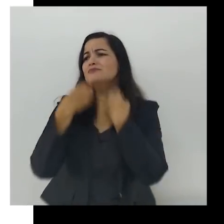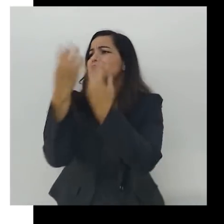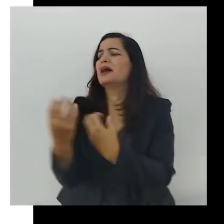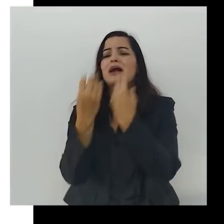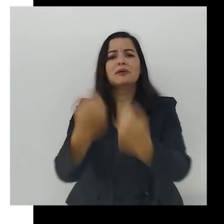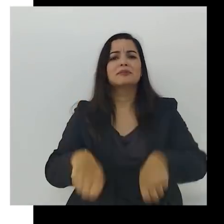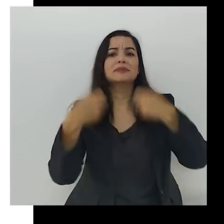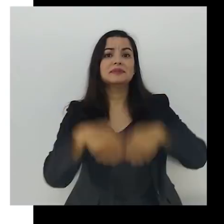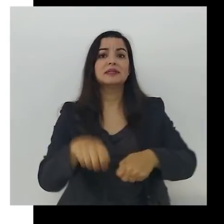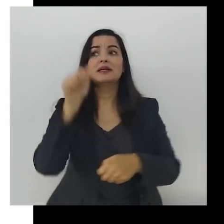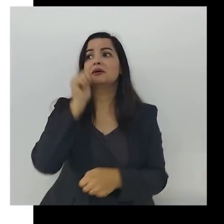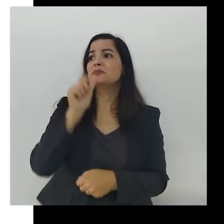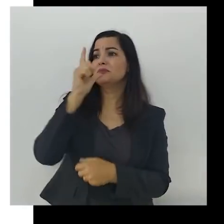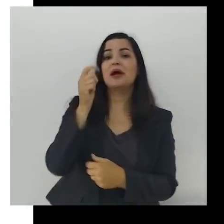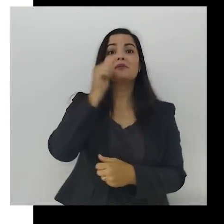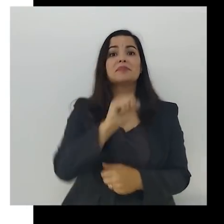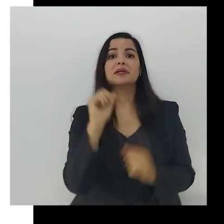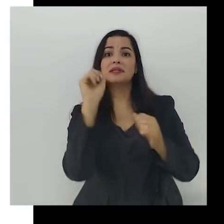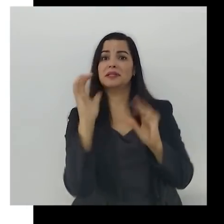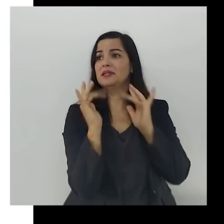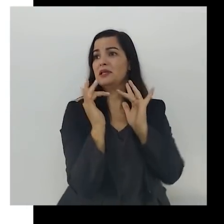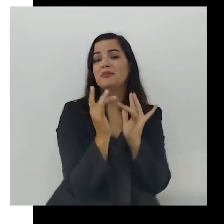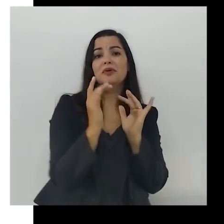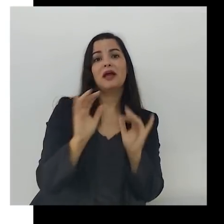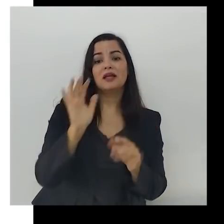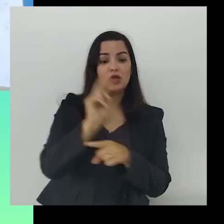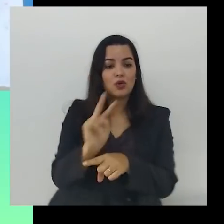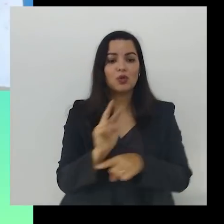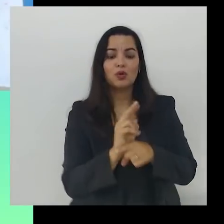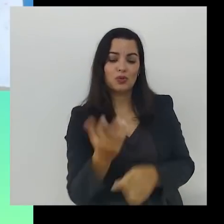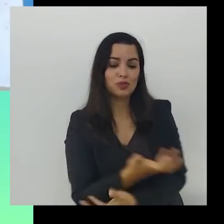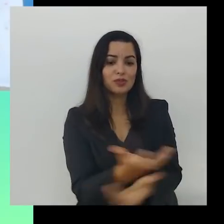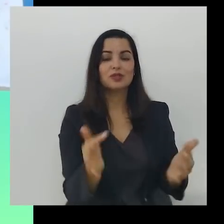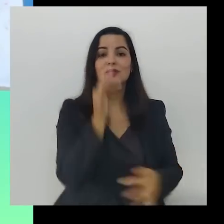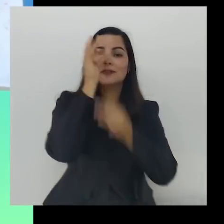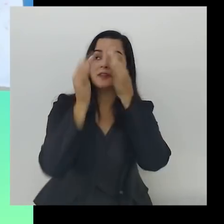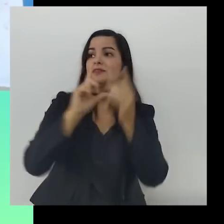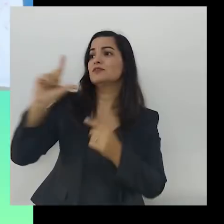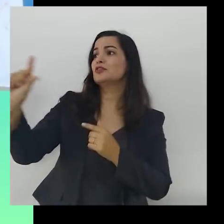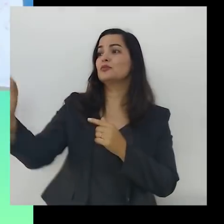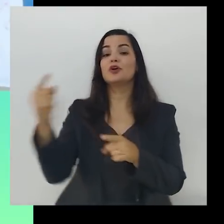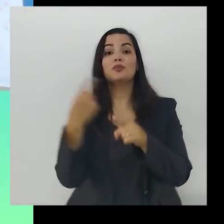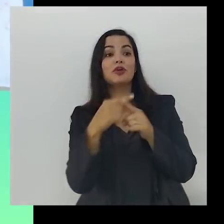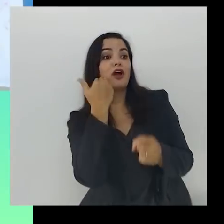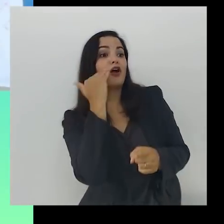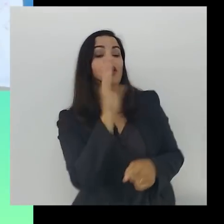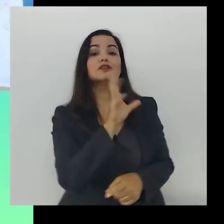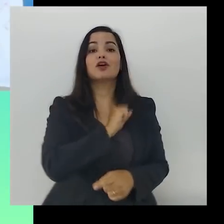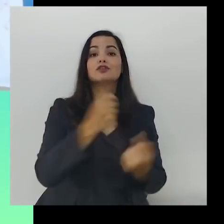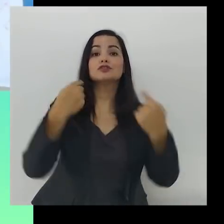A jardineira abandonou meu jardim, porque a rosa resolveu passar de mim.